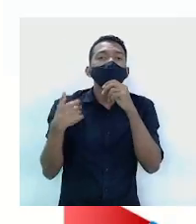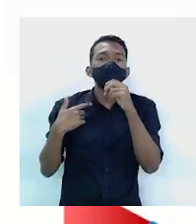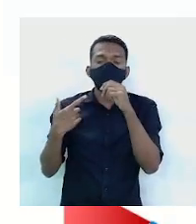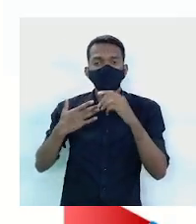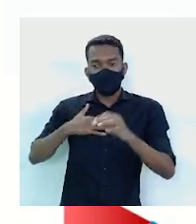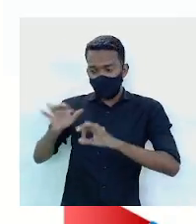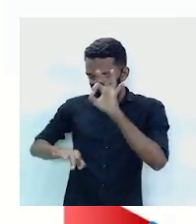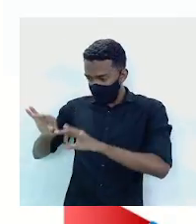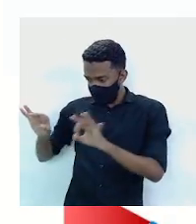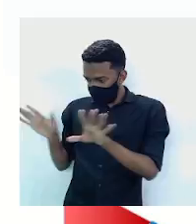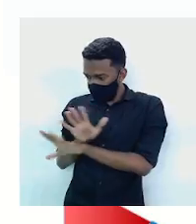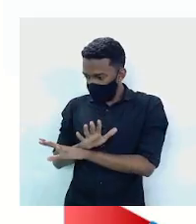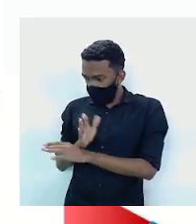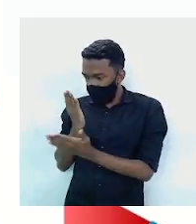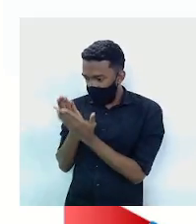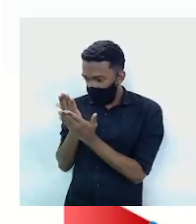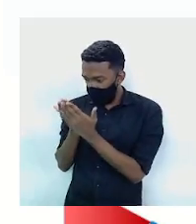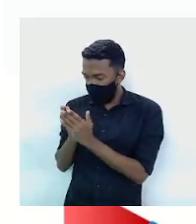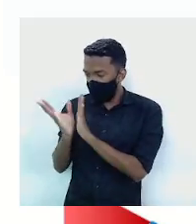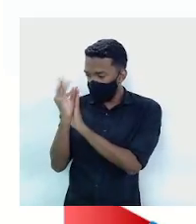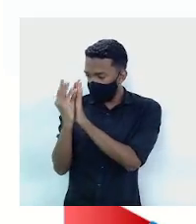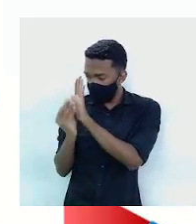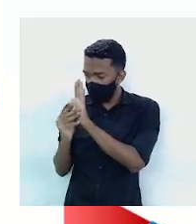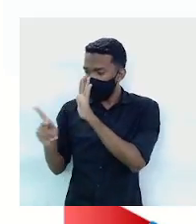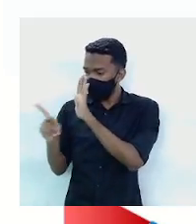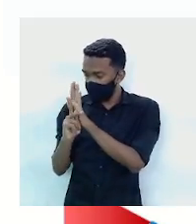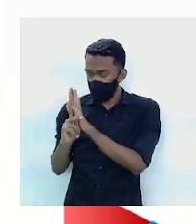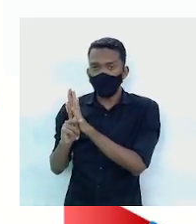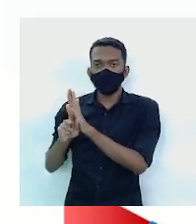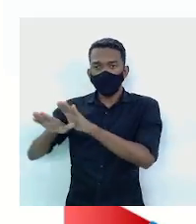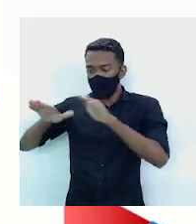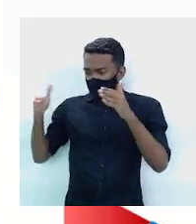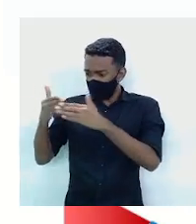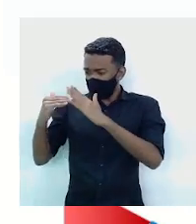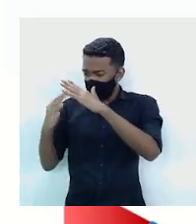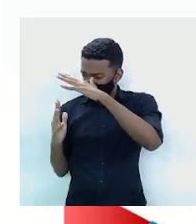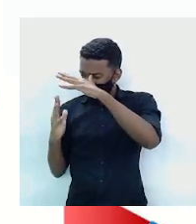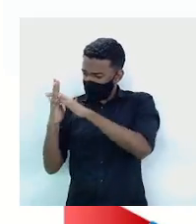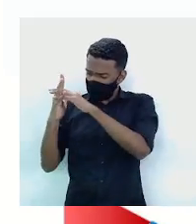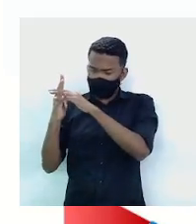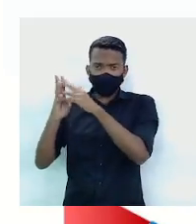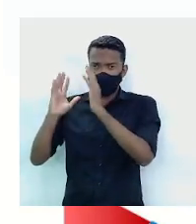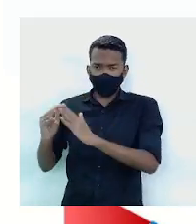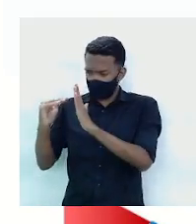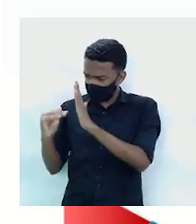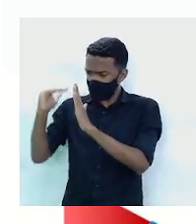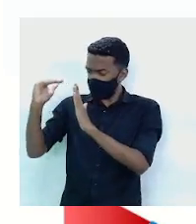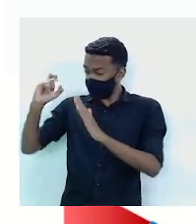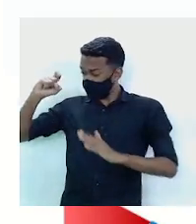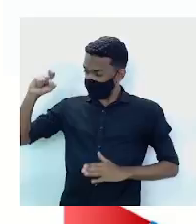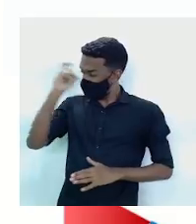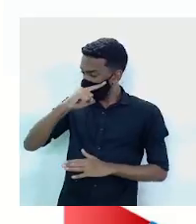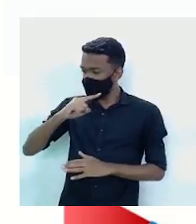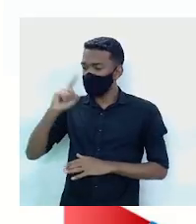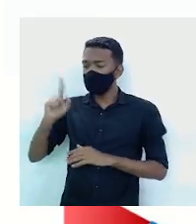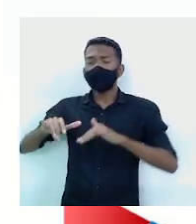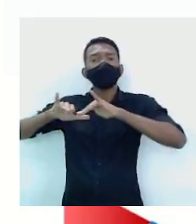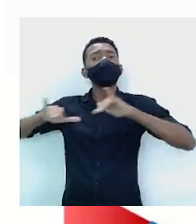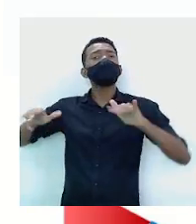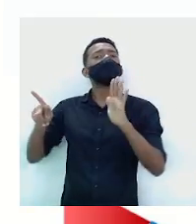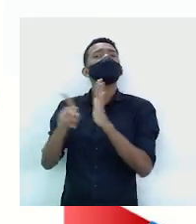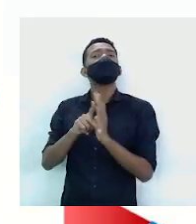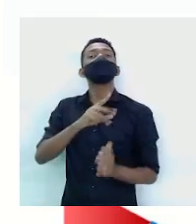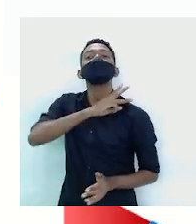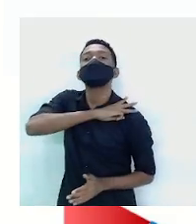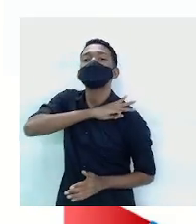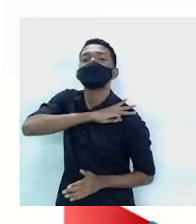uma aula em que o conteúdo seja um conteúdo com um nível mais elevado, que seria super tranquilo para um aluno